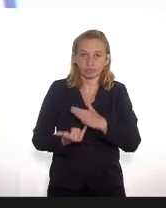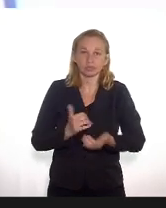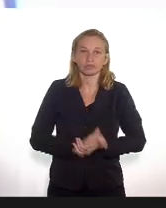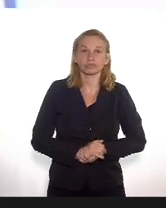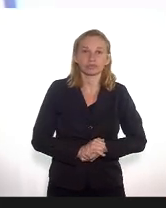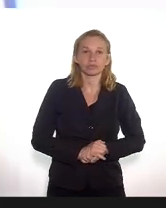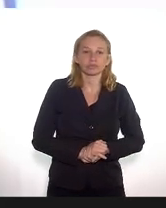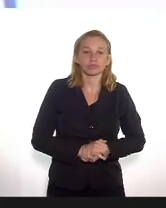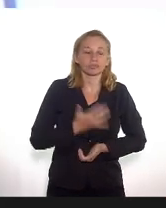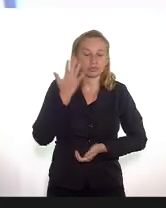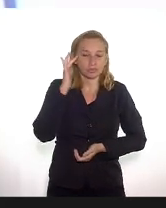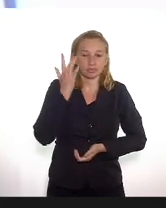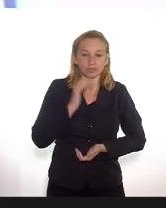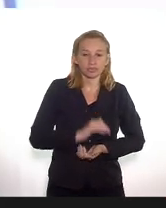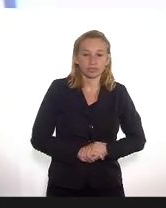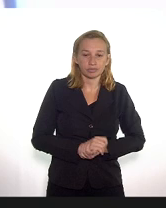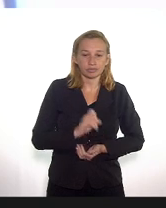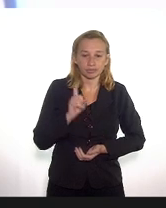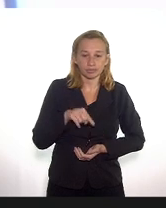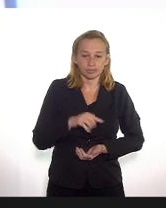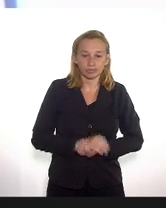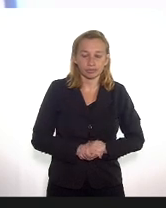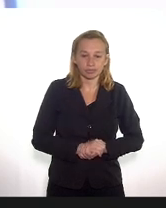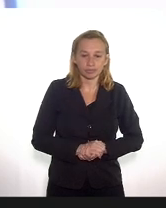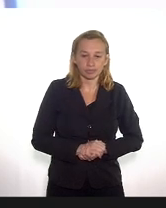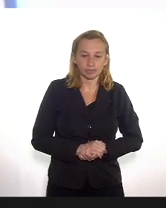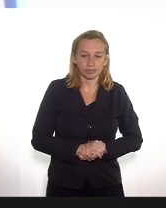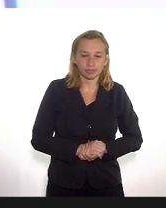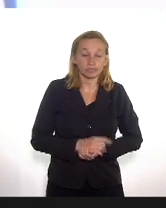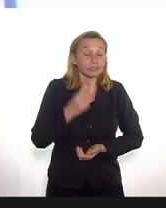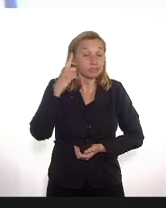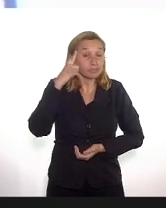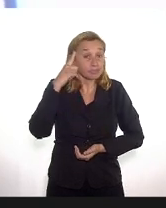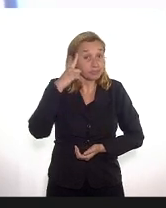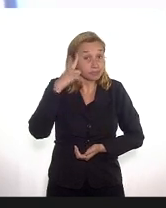Eu acho que é um pouco desse espírito, desse